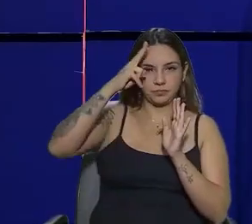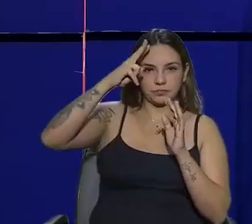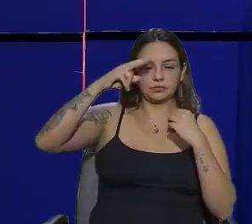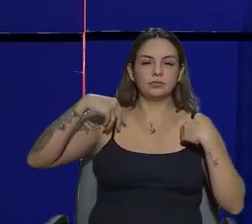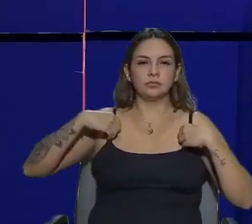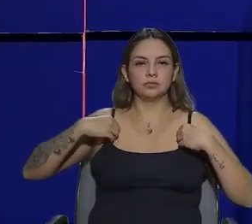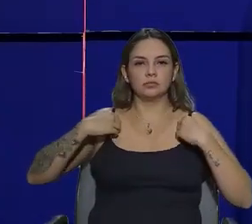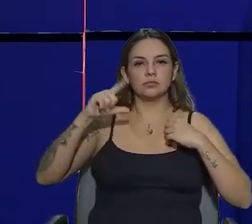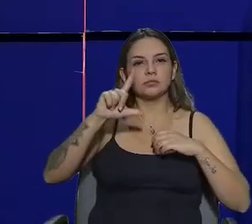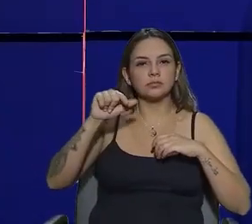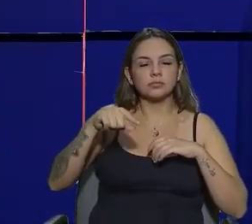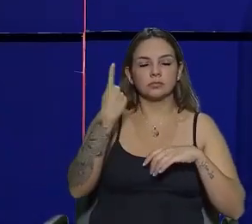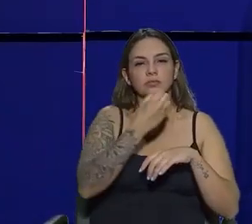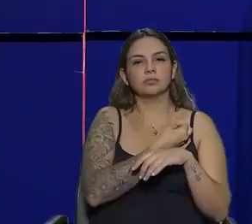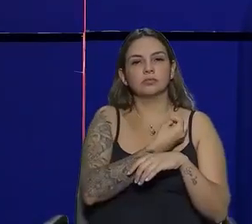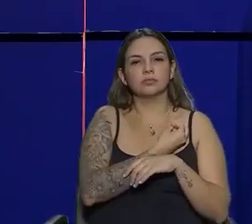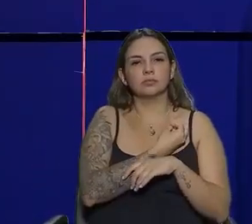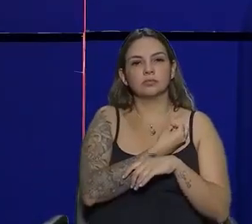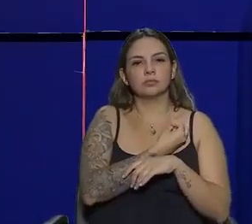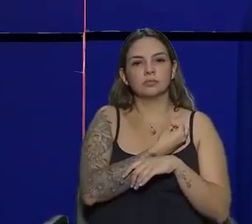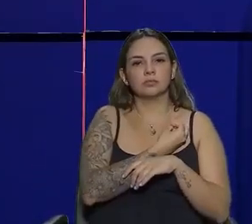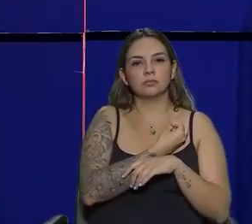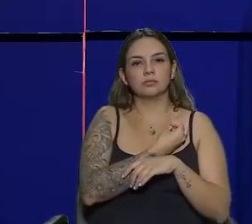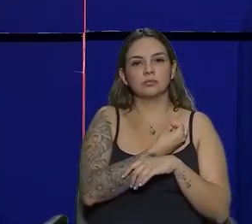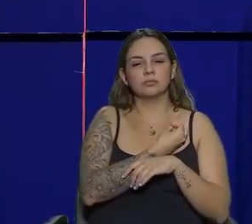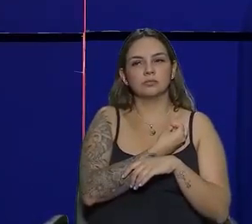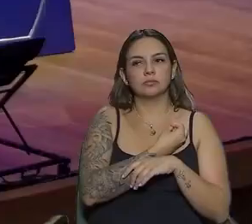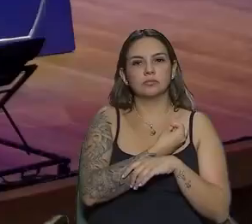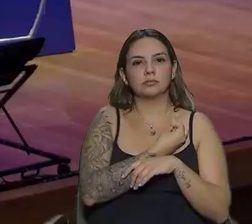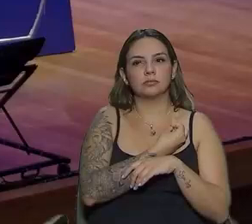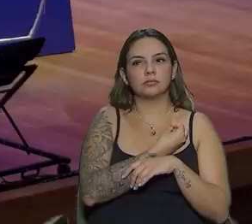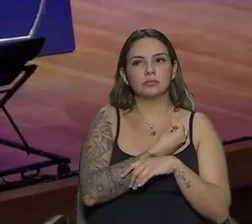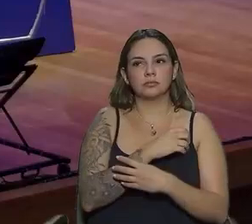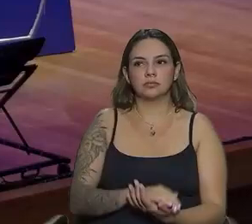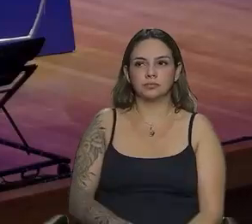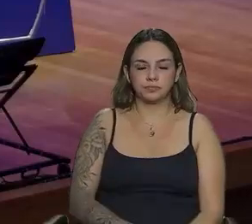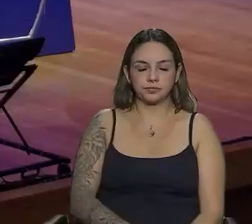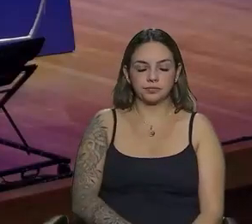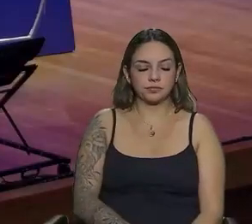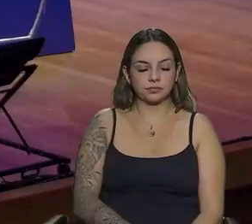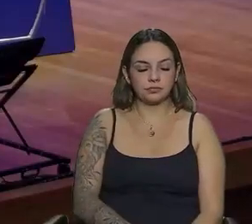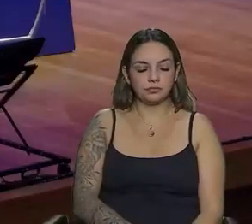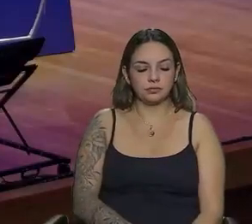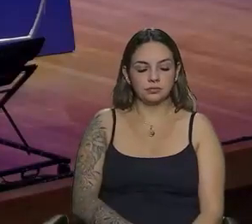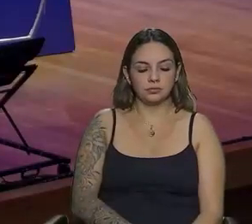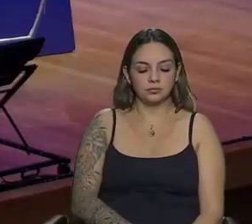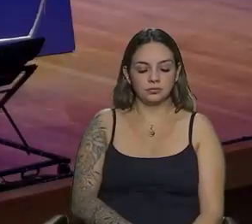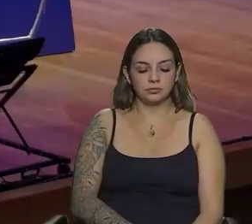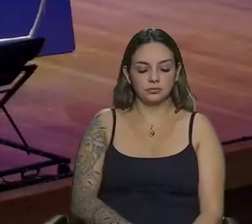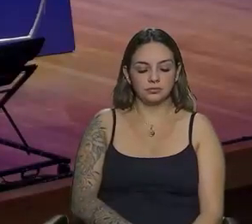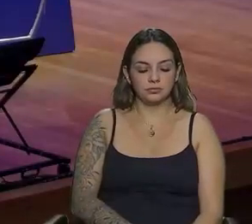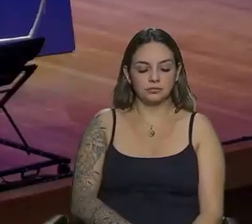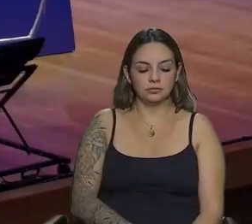história para a literatura na nossa vida. Eu queria que vocês dividissem com a gente qual é a história que vocês contam para vocês,